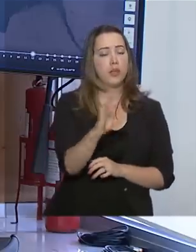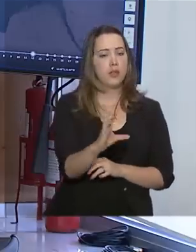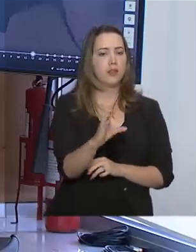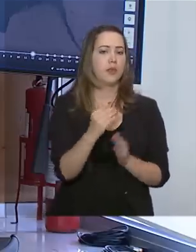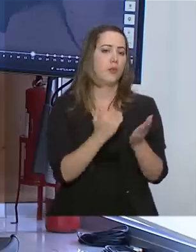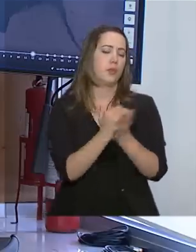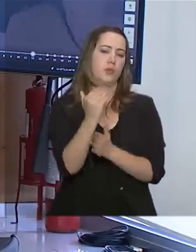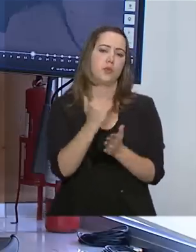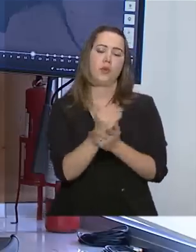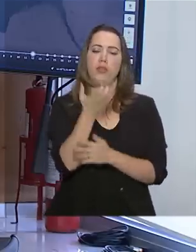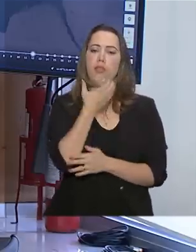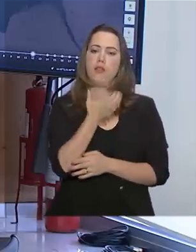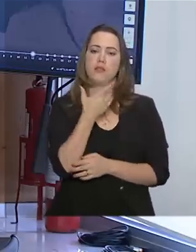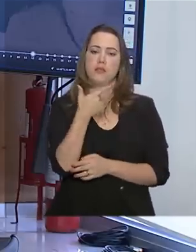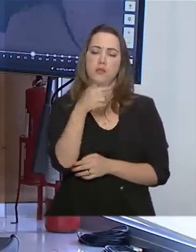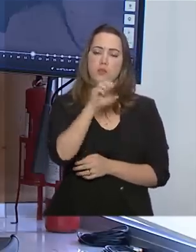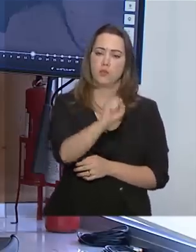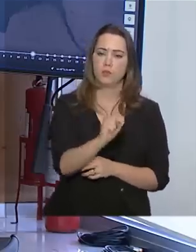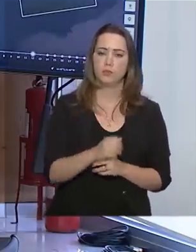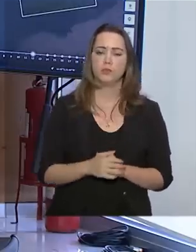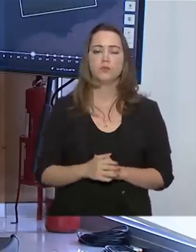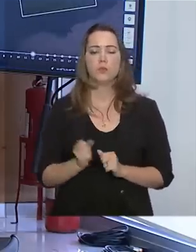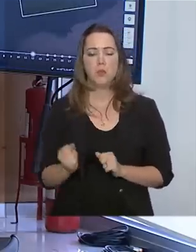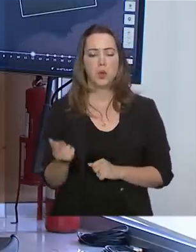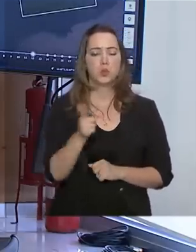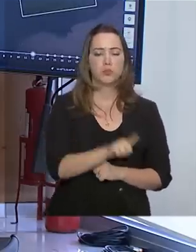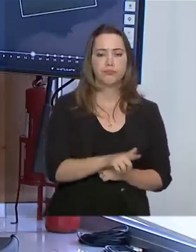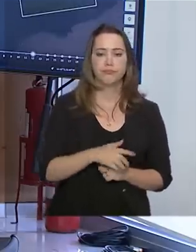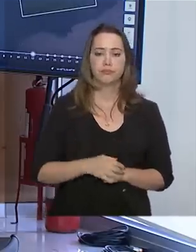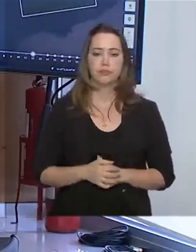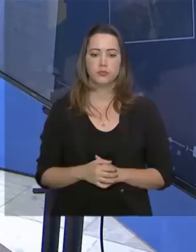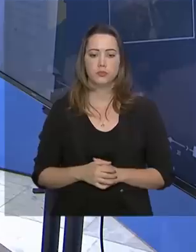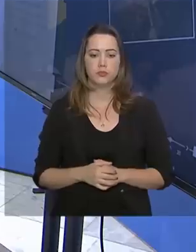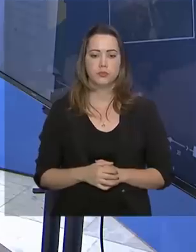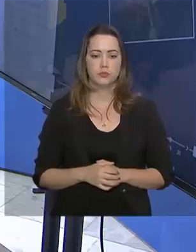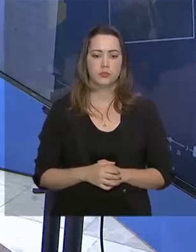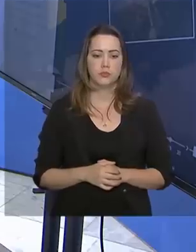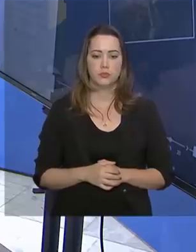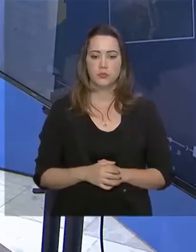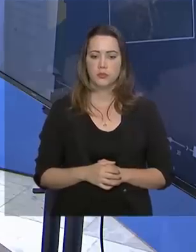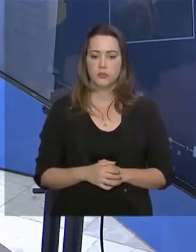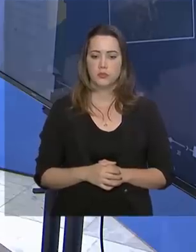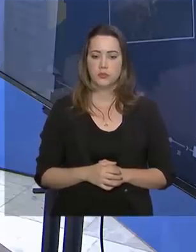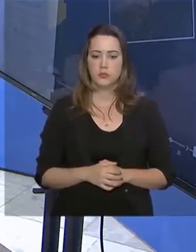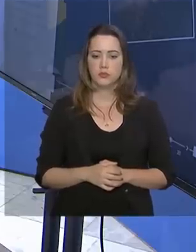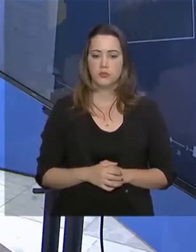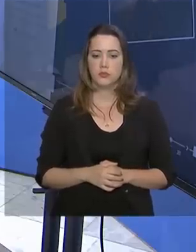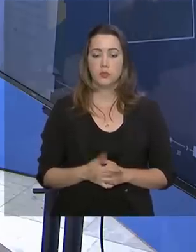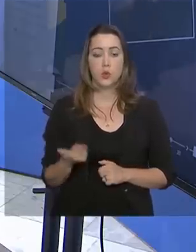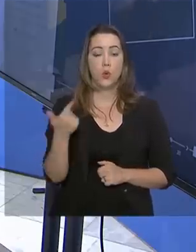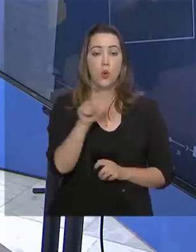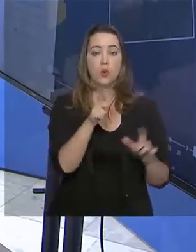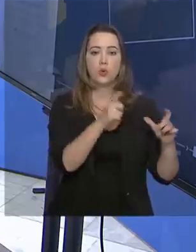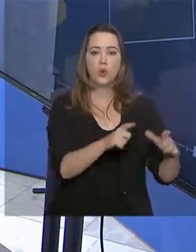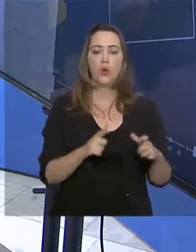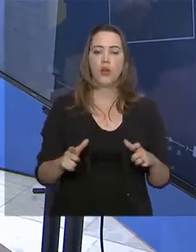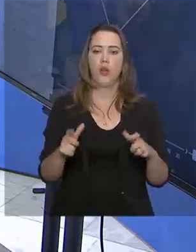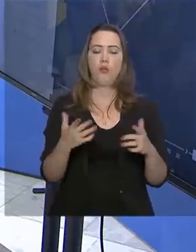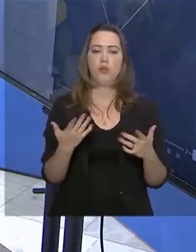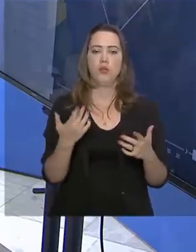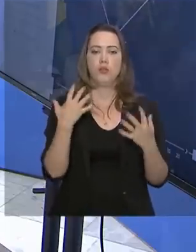de 1812 passar o jesus ainda mais outra área dezembro e 18